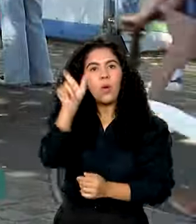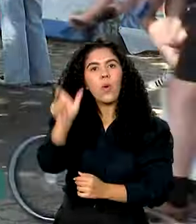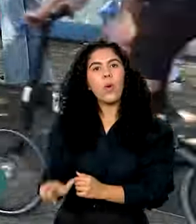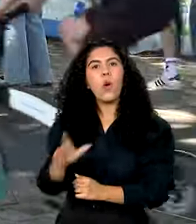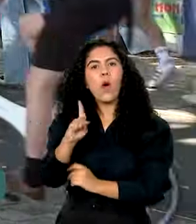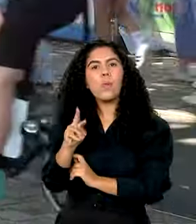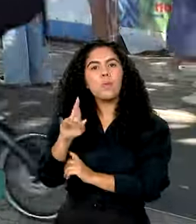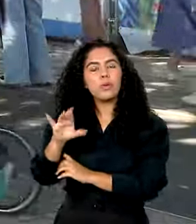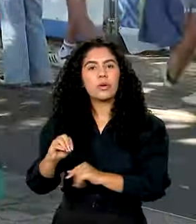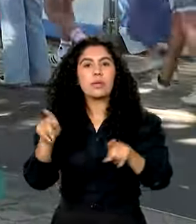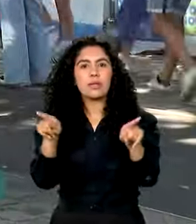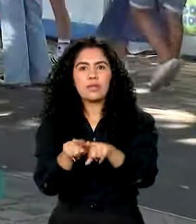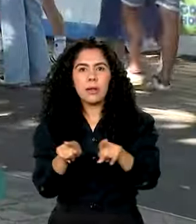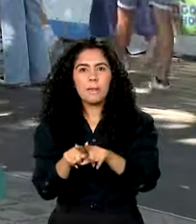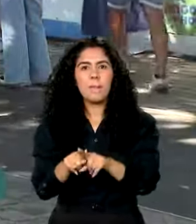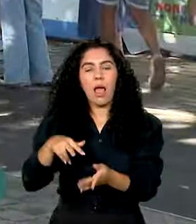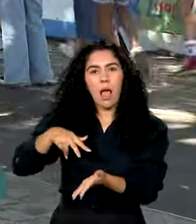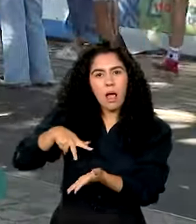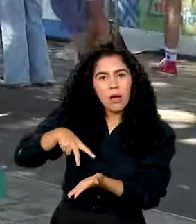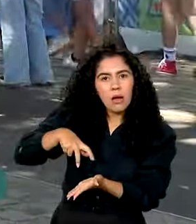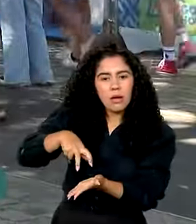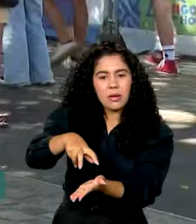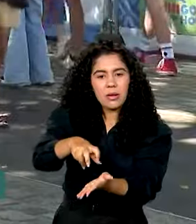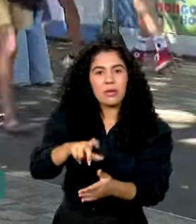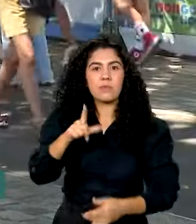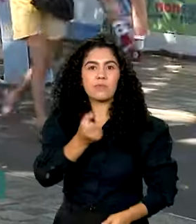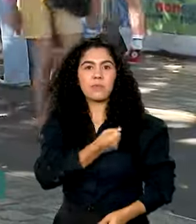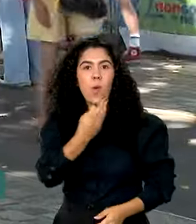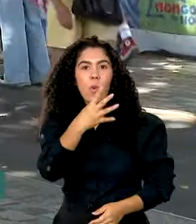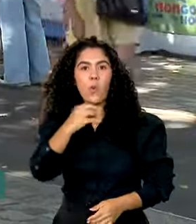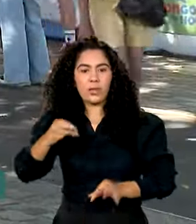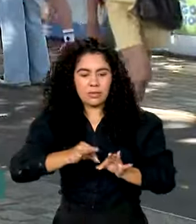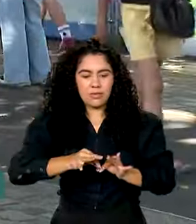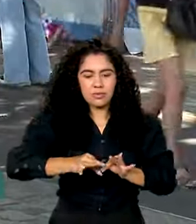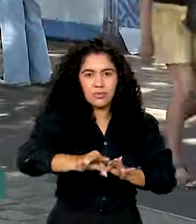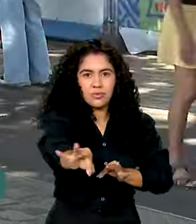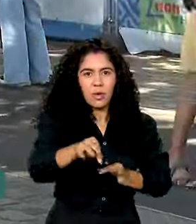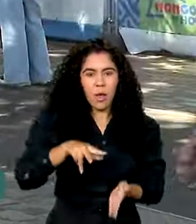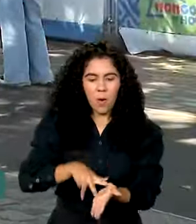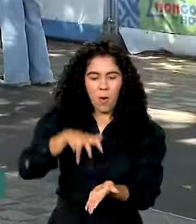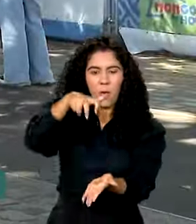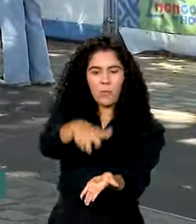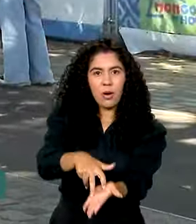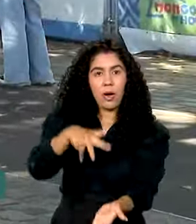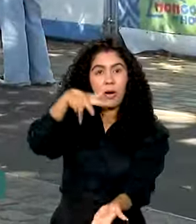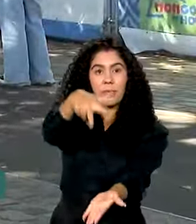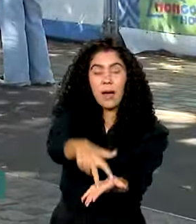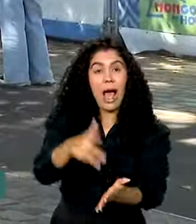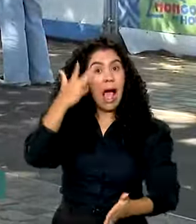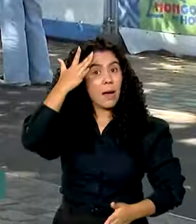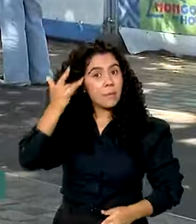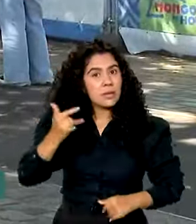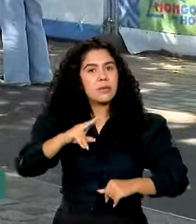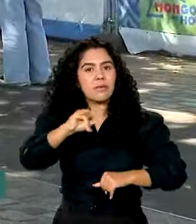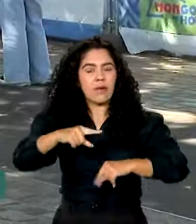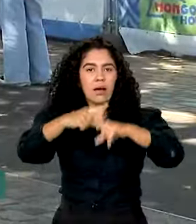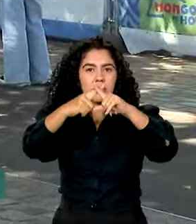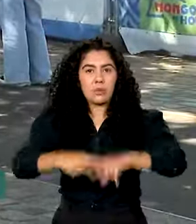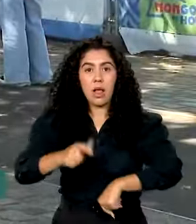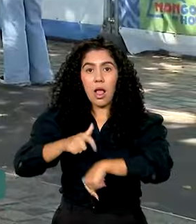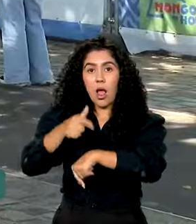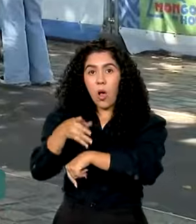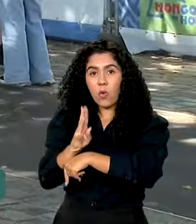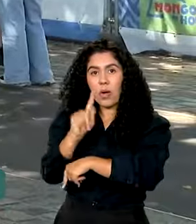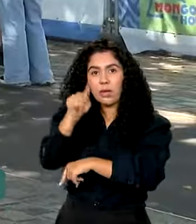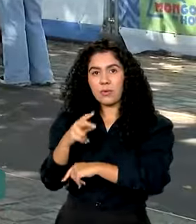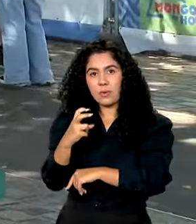atletismo, Alisson dos Santos está na final dos 400 metros com barreiras. A decisão será amanhã, às 4h45